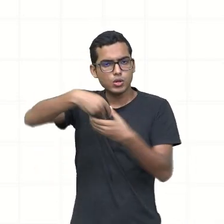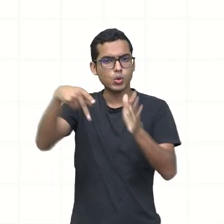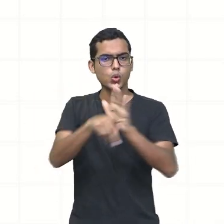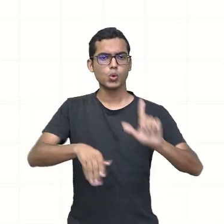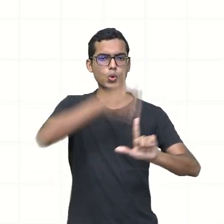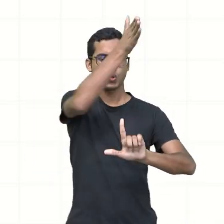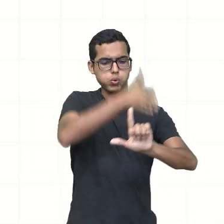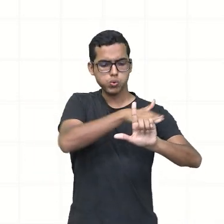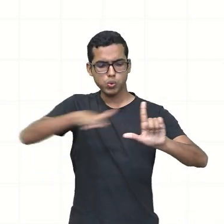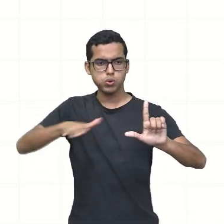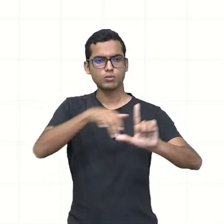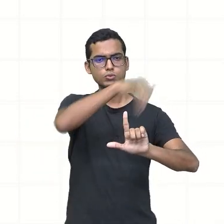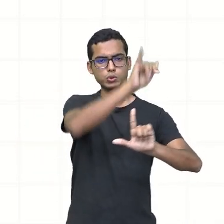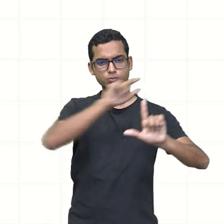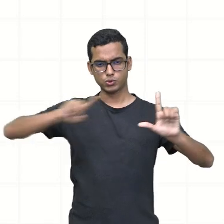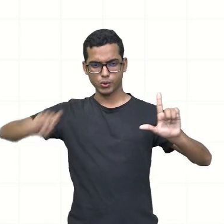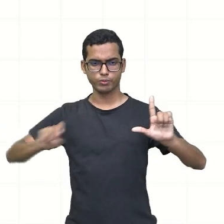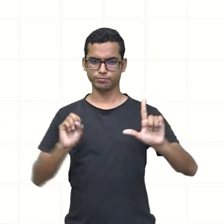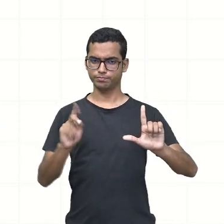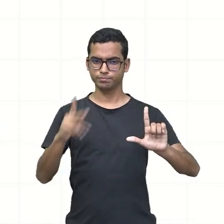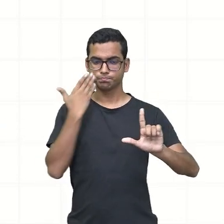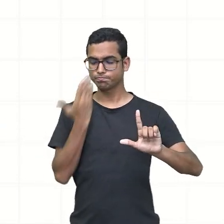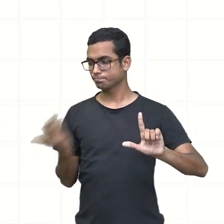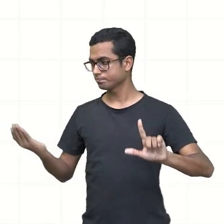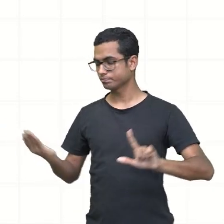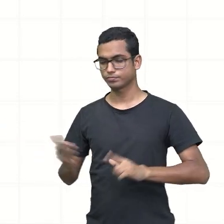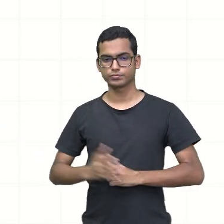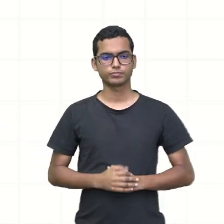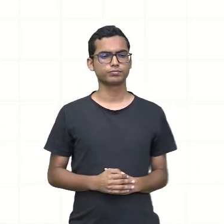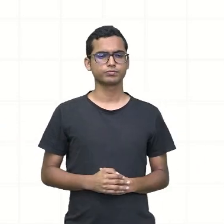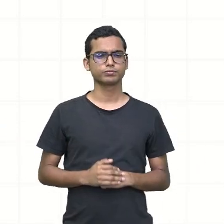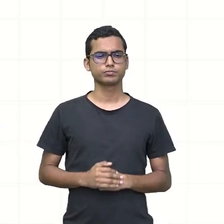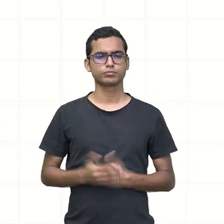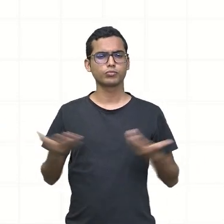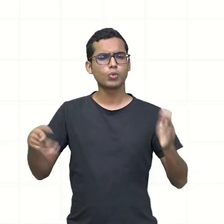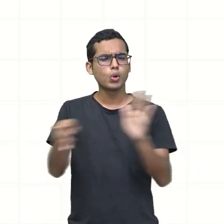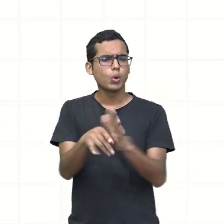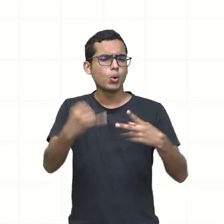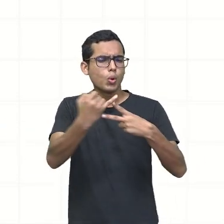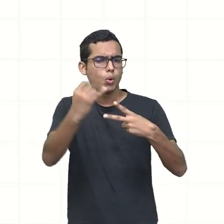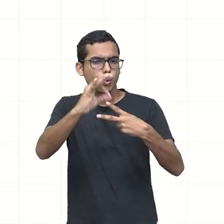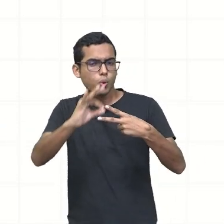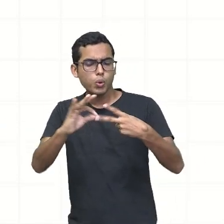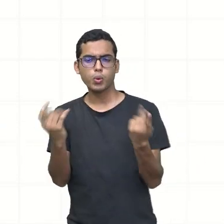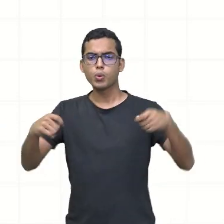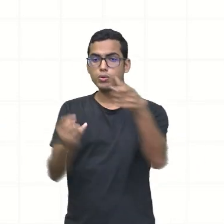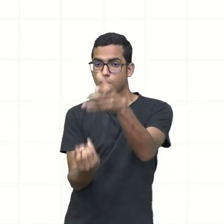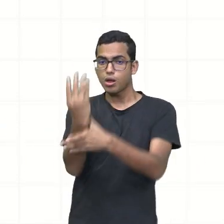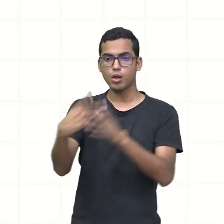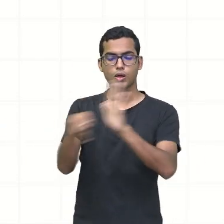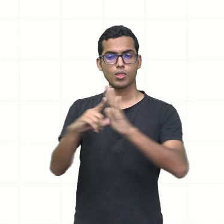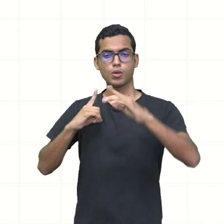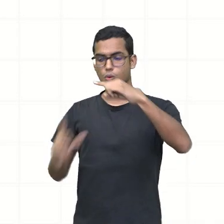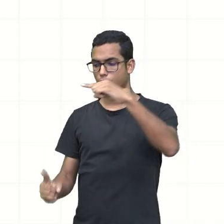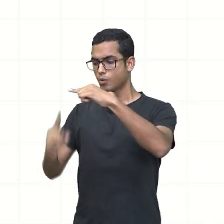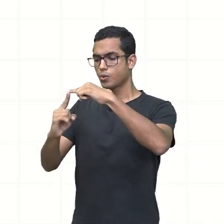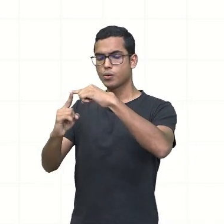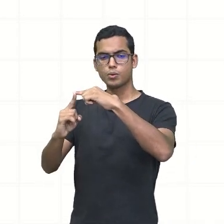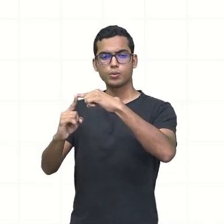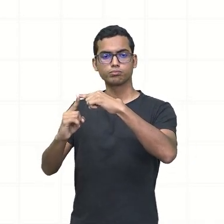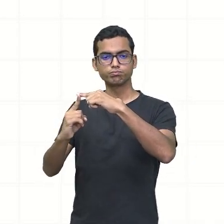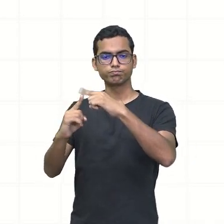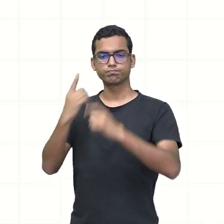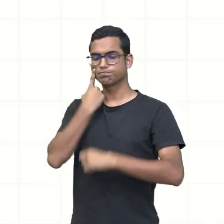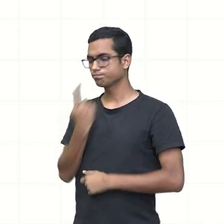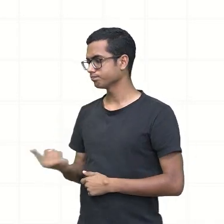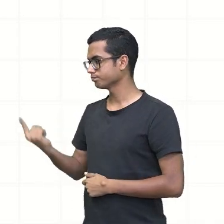cartesiano, tá bom? Vejam só. Qual polígono podemos formar tendo como vértice os pontos